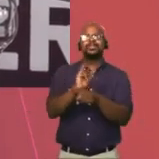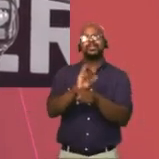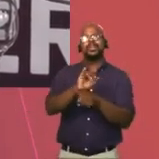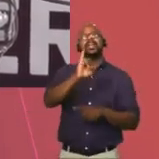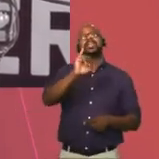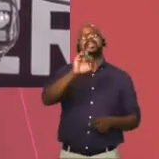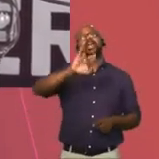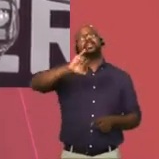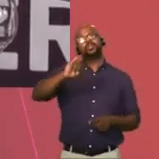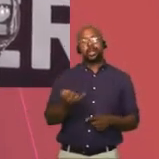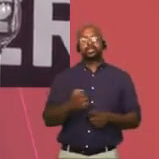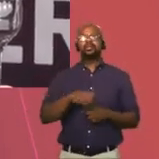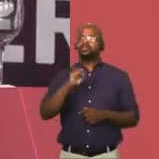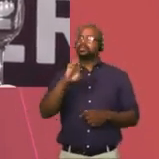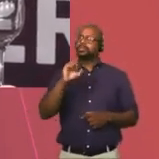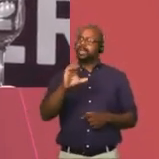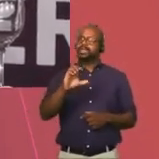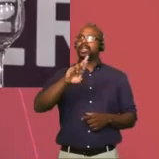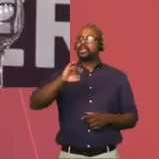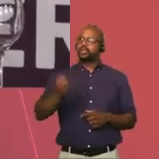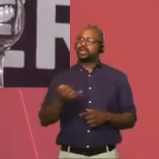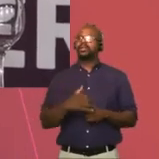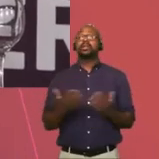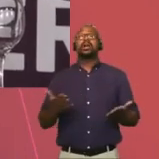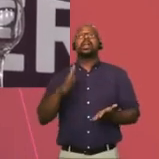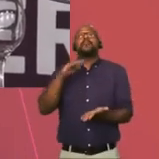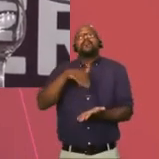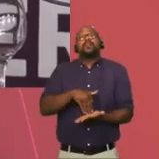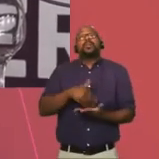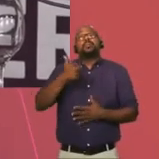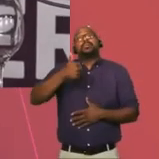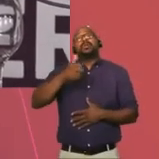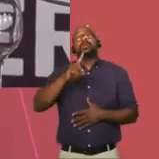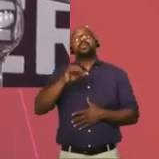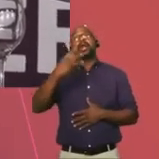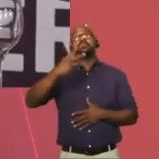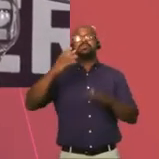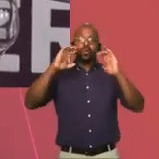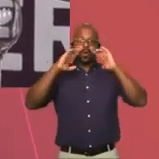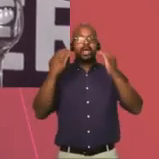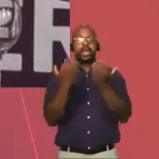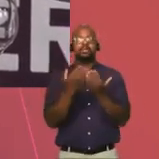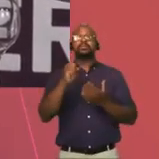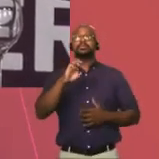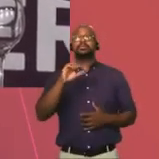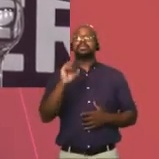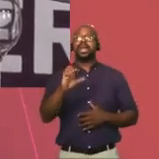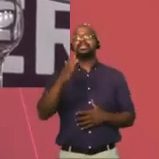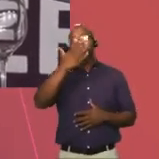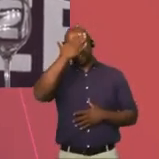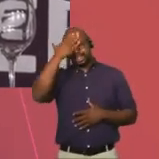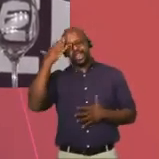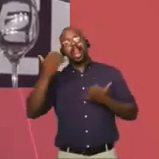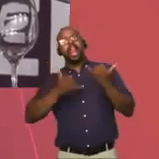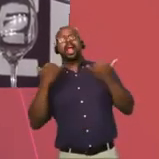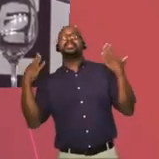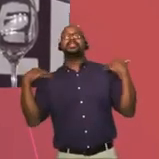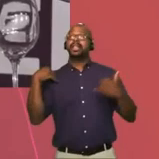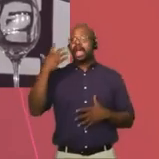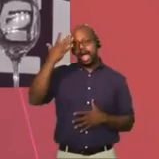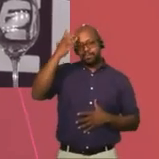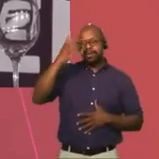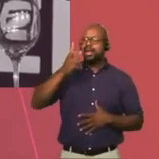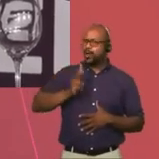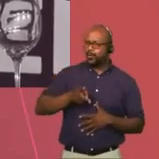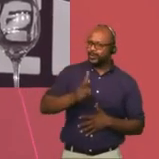sesc-rj a gente tá chegando então ao fim desse primeiro dia do 3º congresso Sesc de lazer e eu gostaria de alertá-los que amanhã o